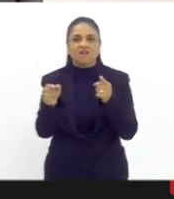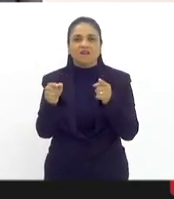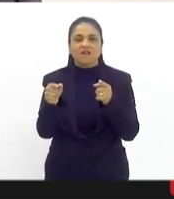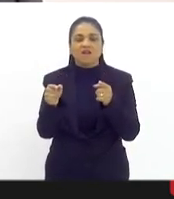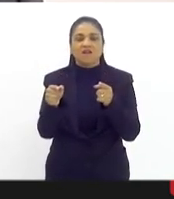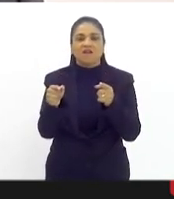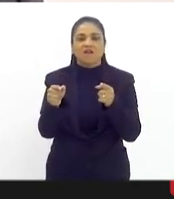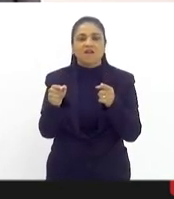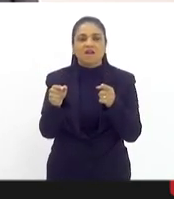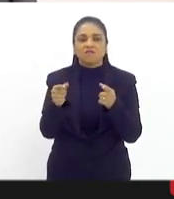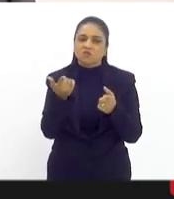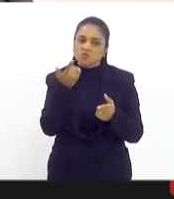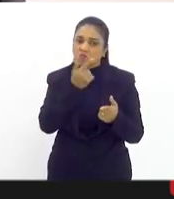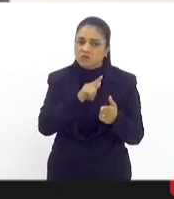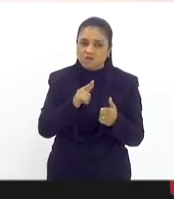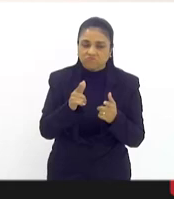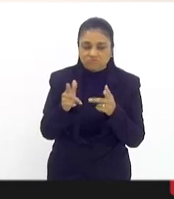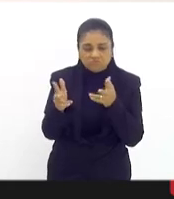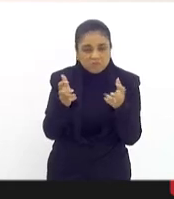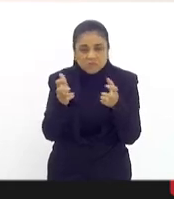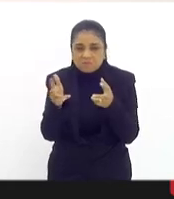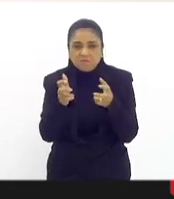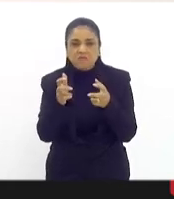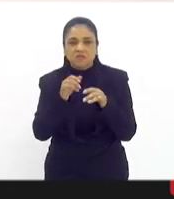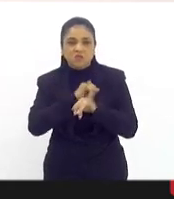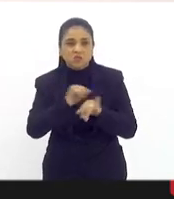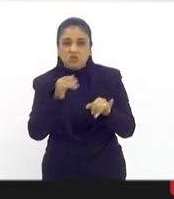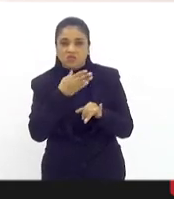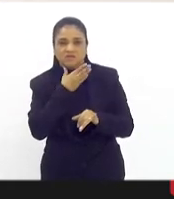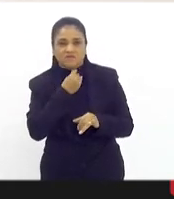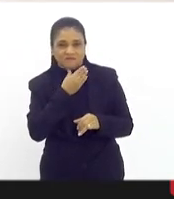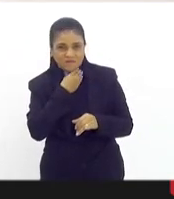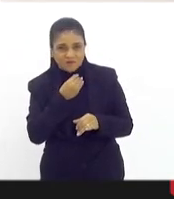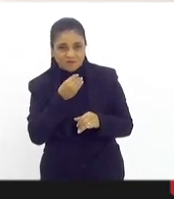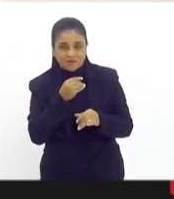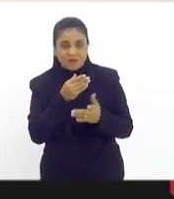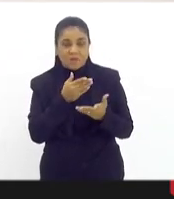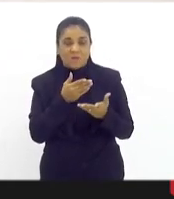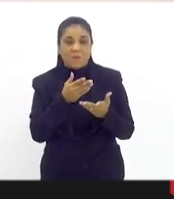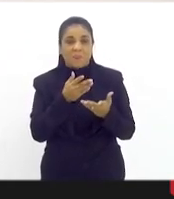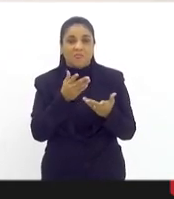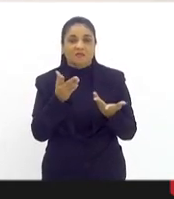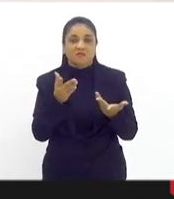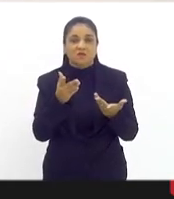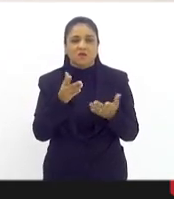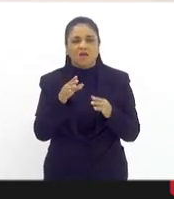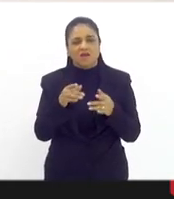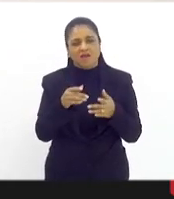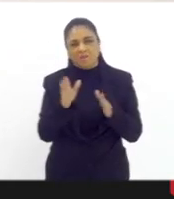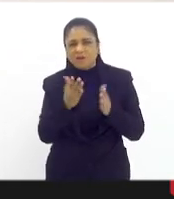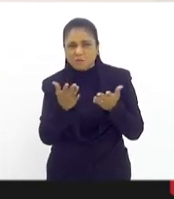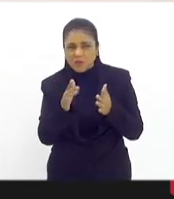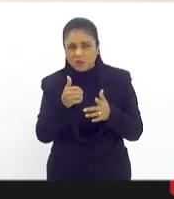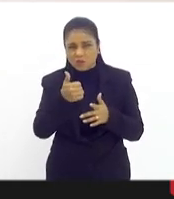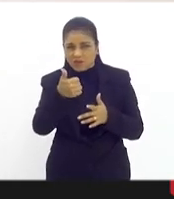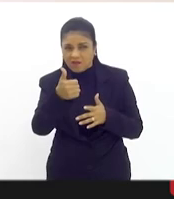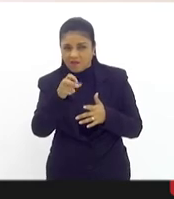2021. Então, essa parte da população que nós estamos falando até o começo do ensino médio, ela